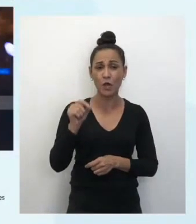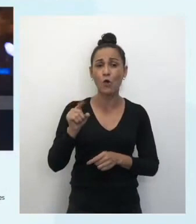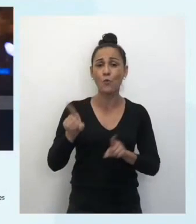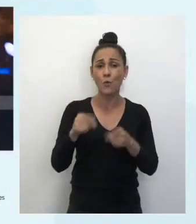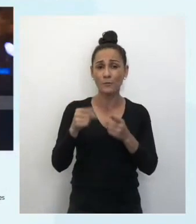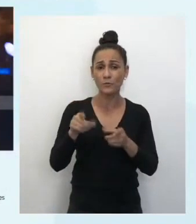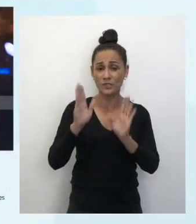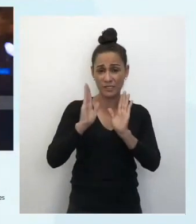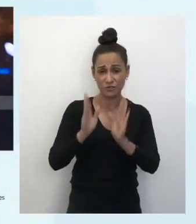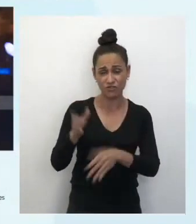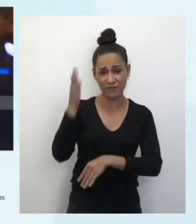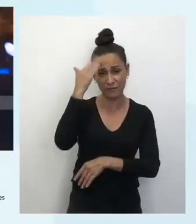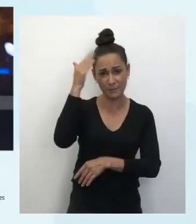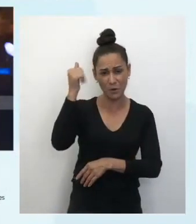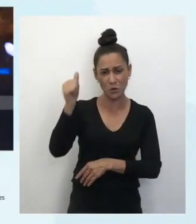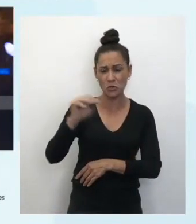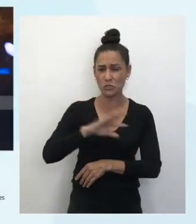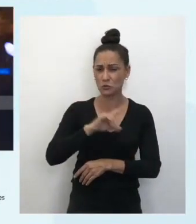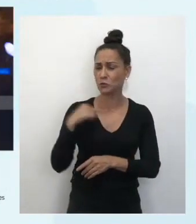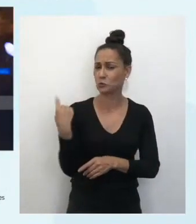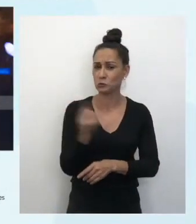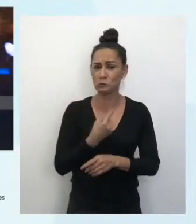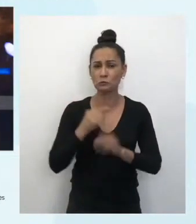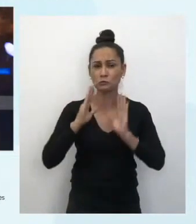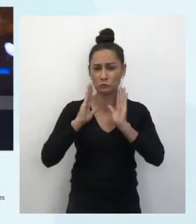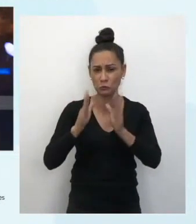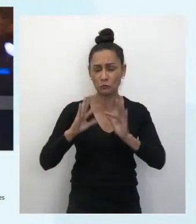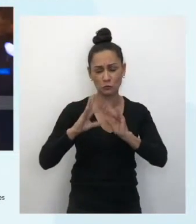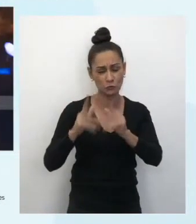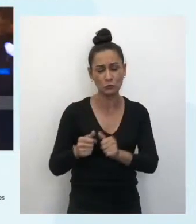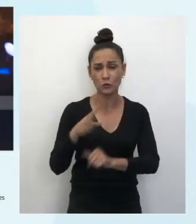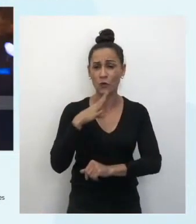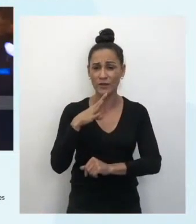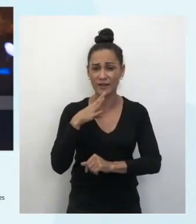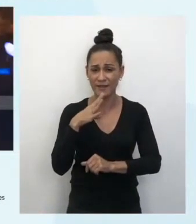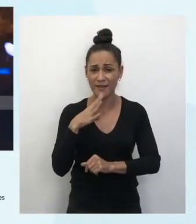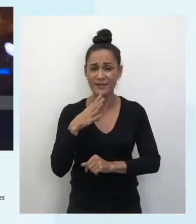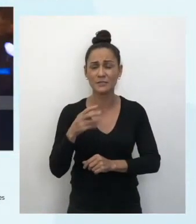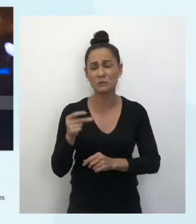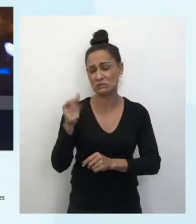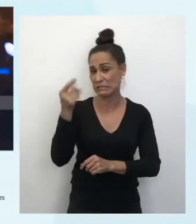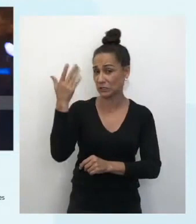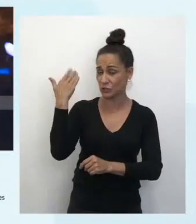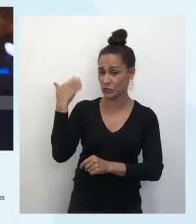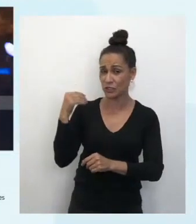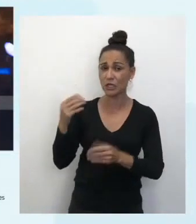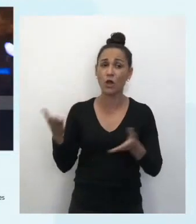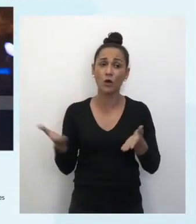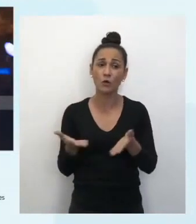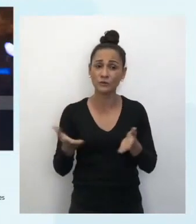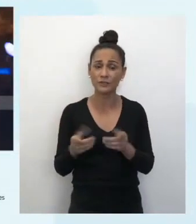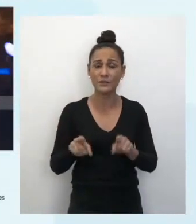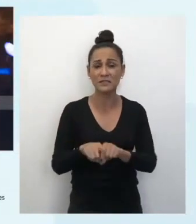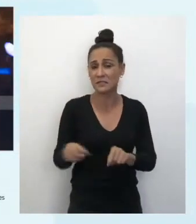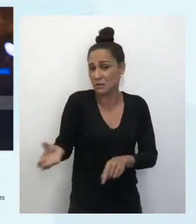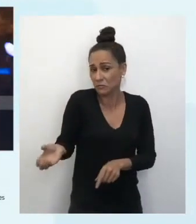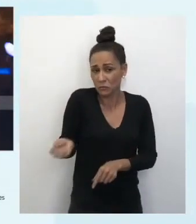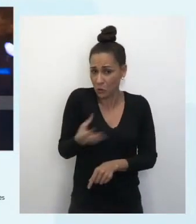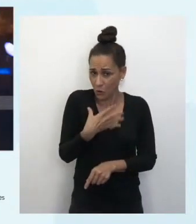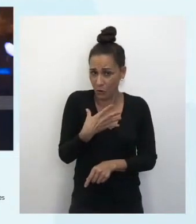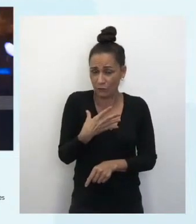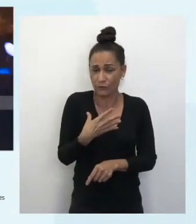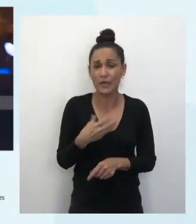música consagrada que todo mundo conhece, já caiu no gosto popular, né? Ela pode ser um pouco mais antiguinha ou até mais recente, e